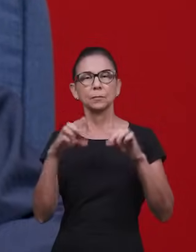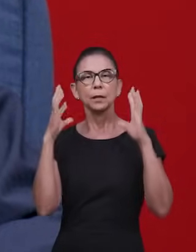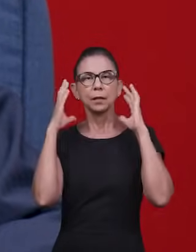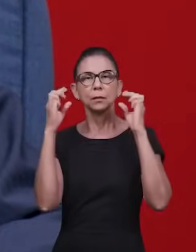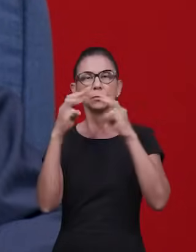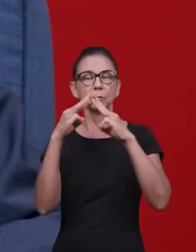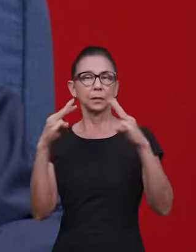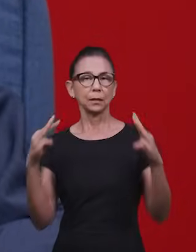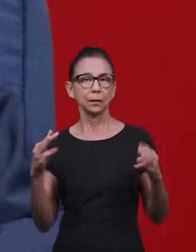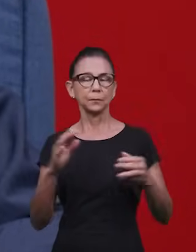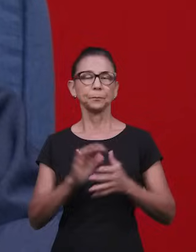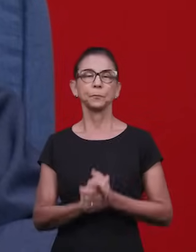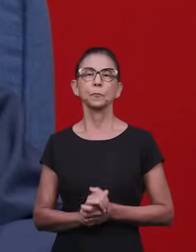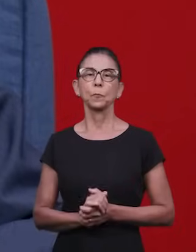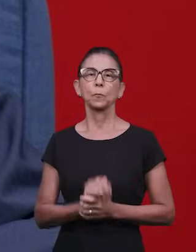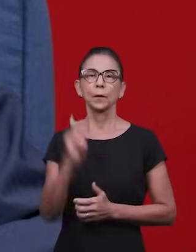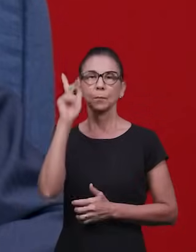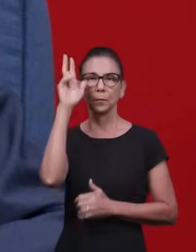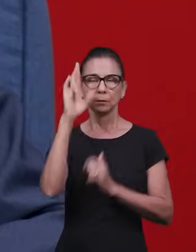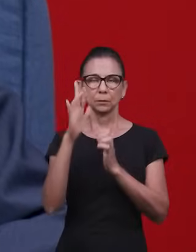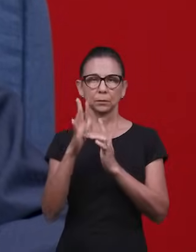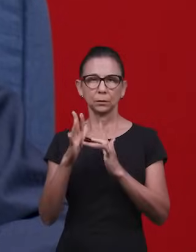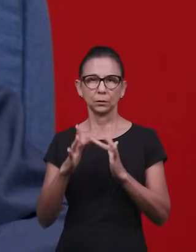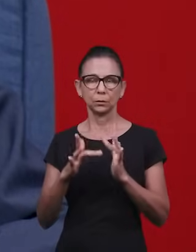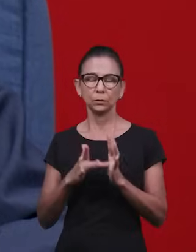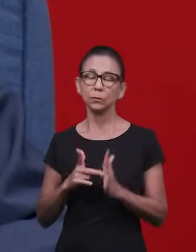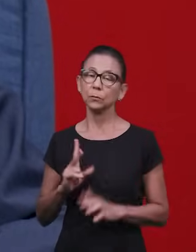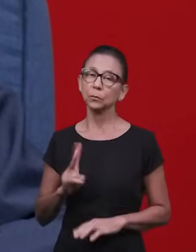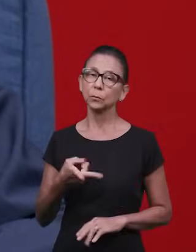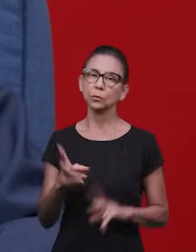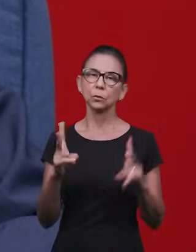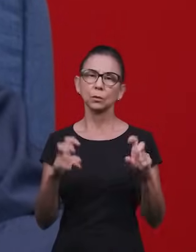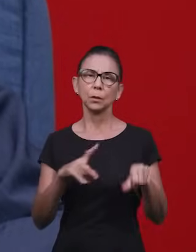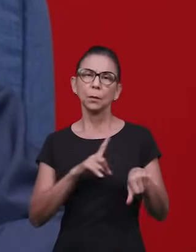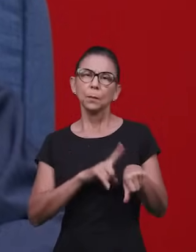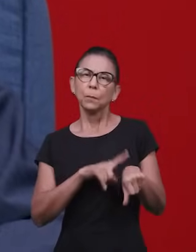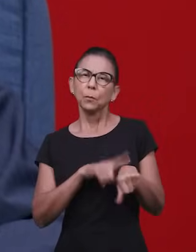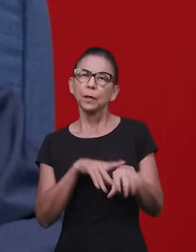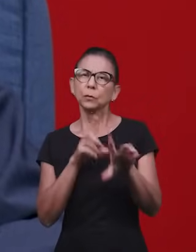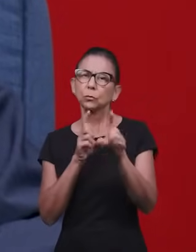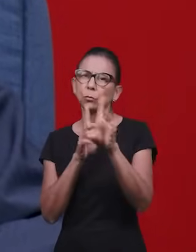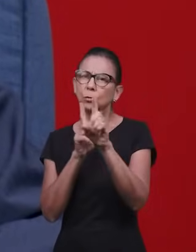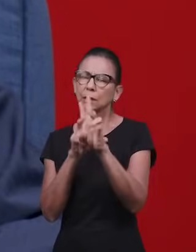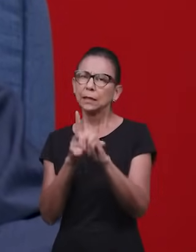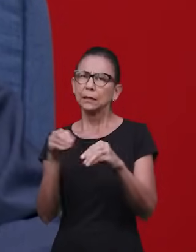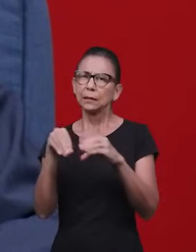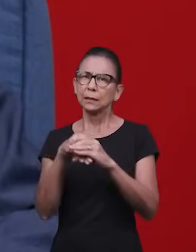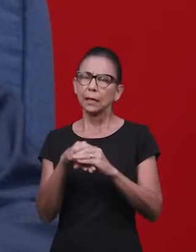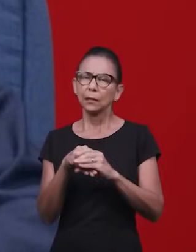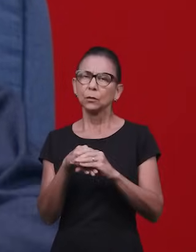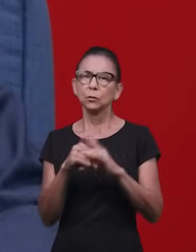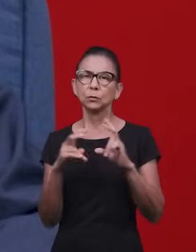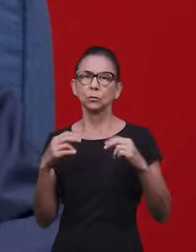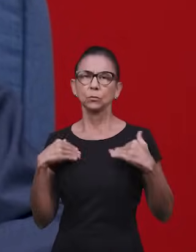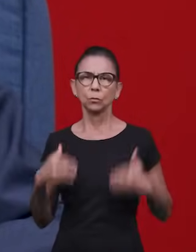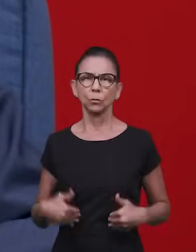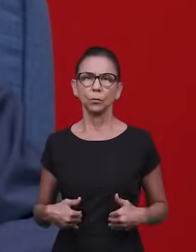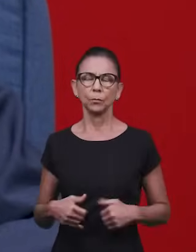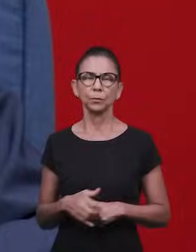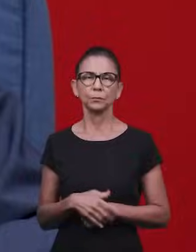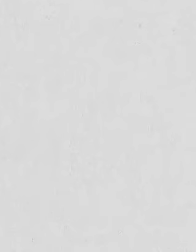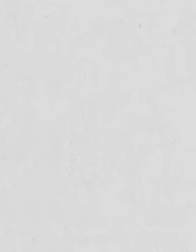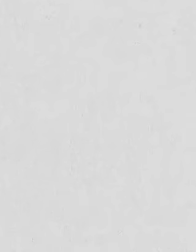todos a paz do senhor nós vamos continuar com o nosso assunto momento da doutrina sobre corpo logo depois